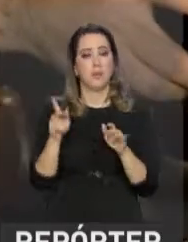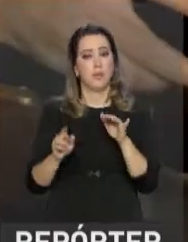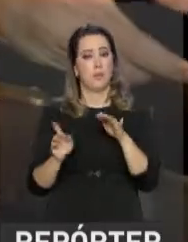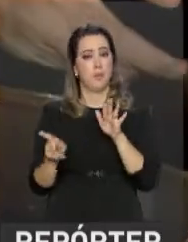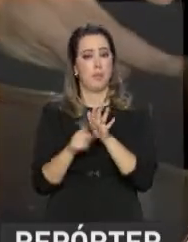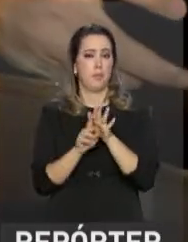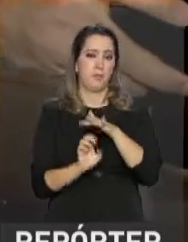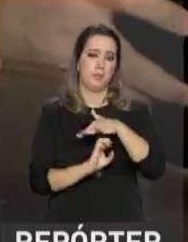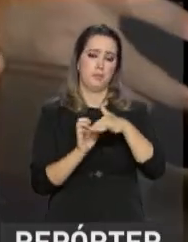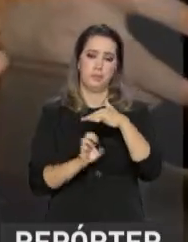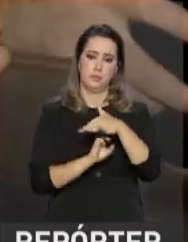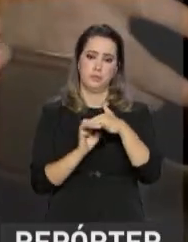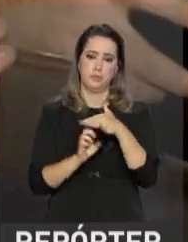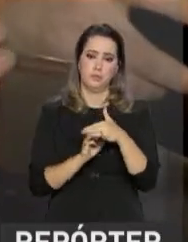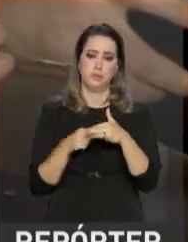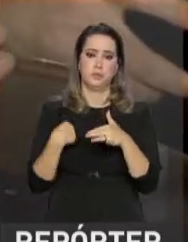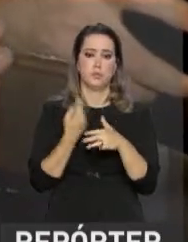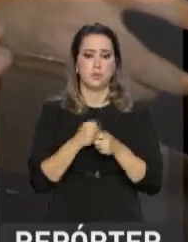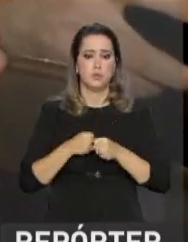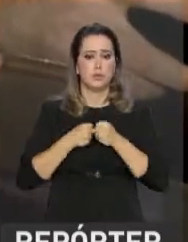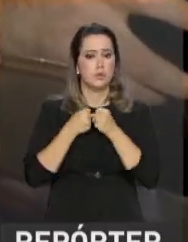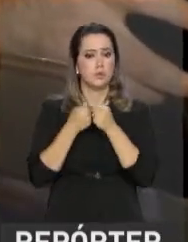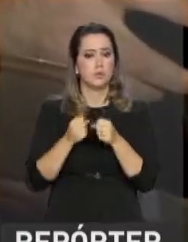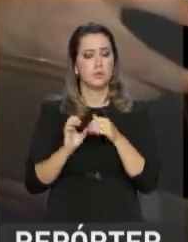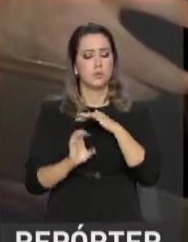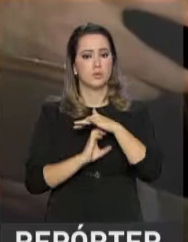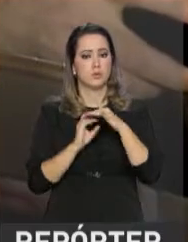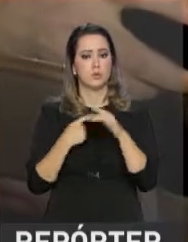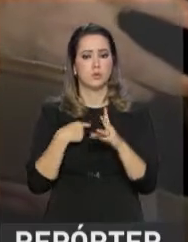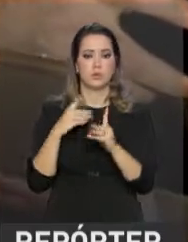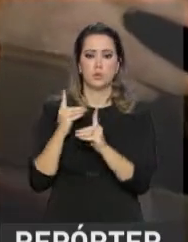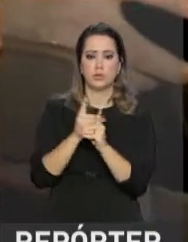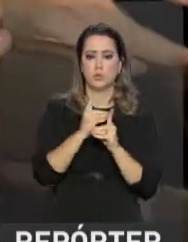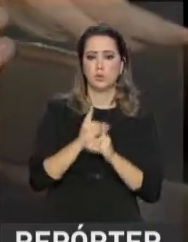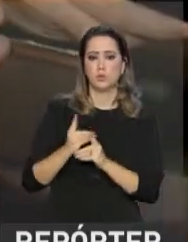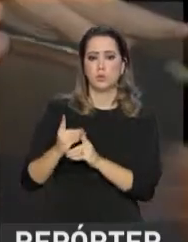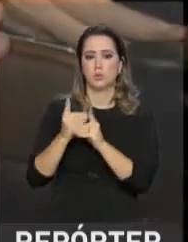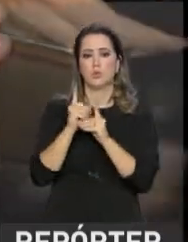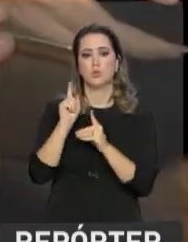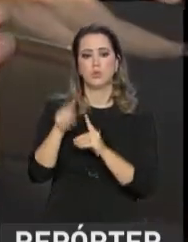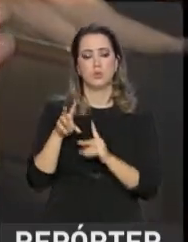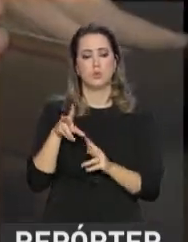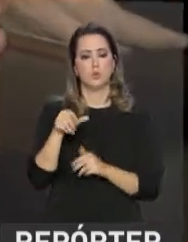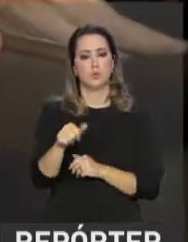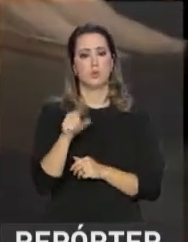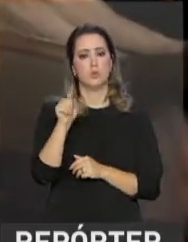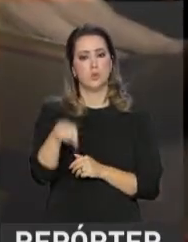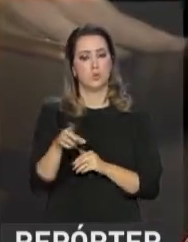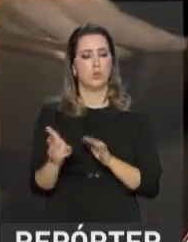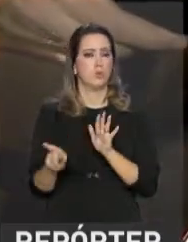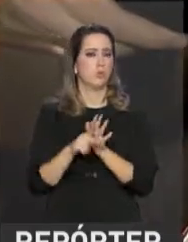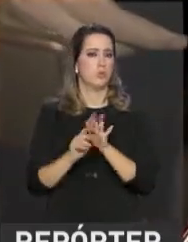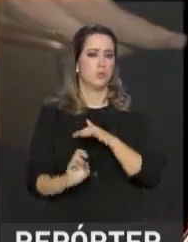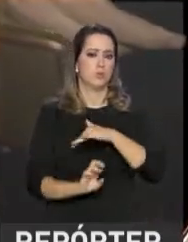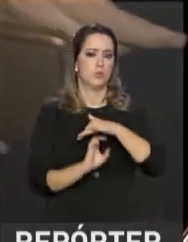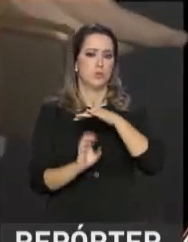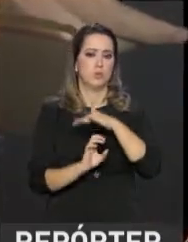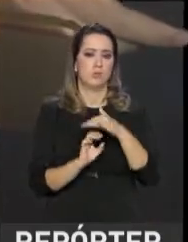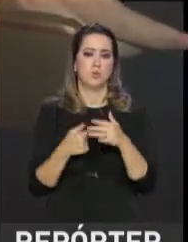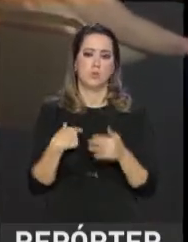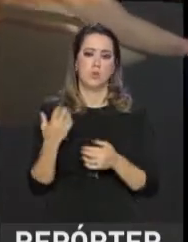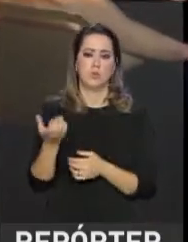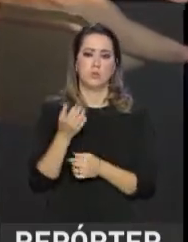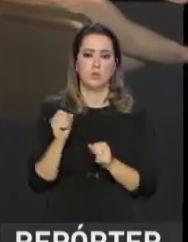é os encontros mesmo com o tempo são todos de natureza empresarial o que eu